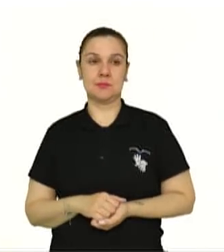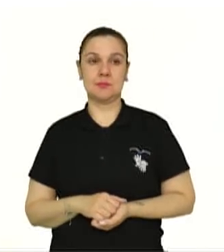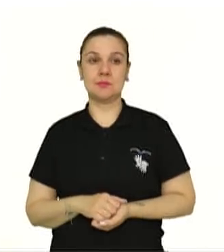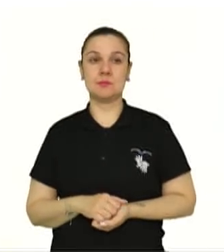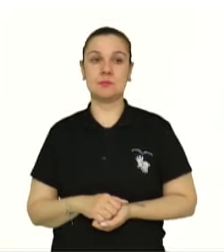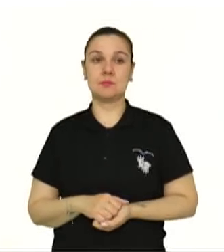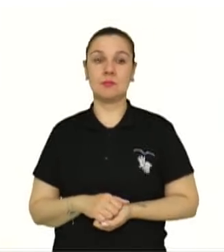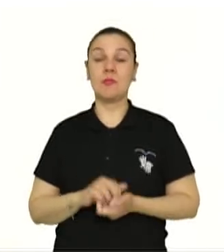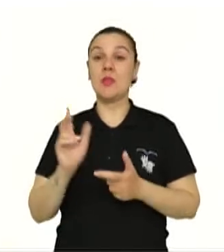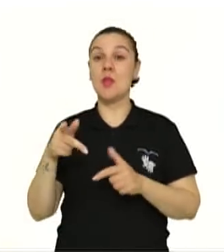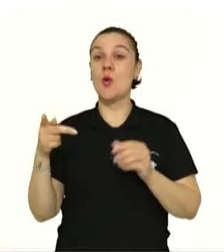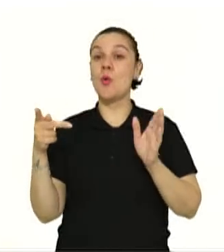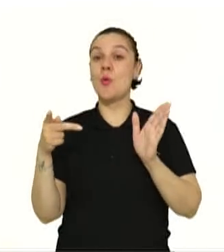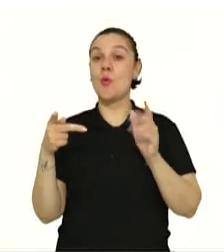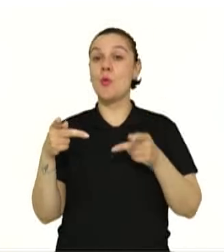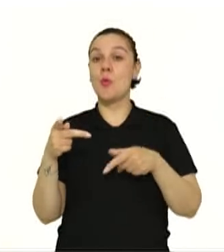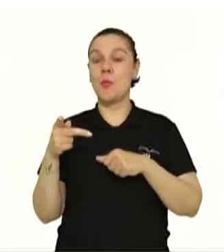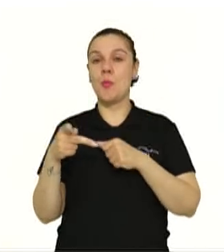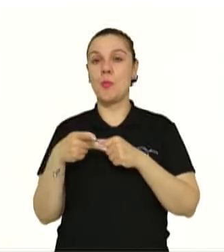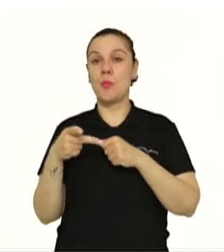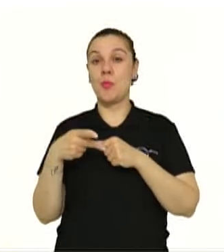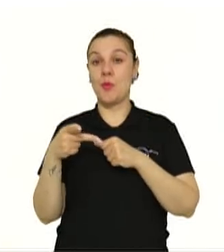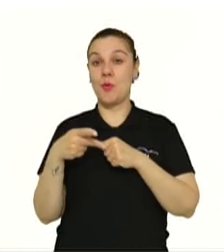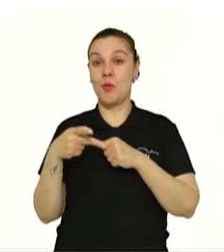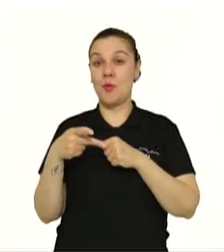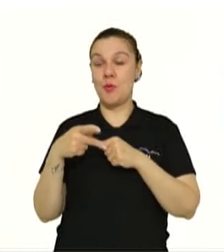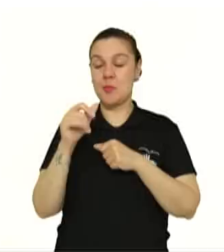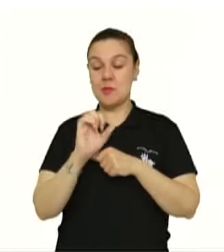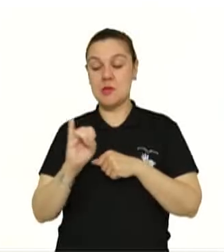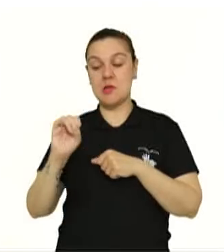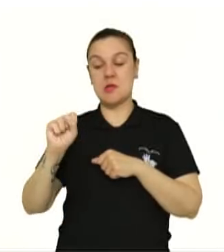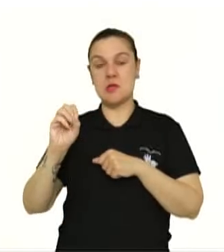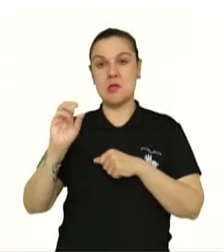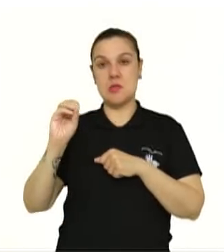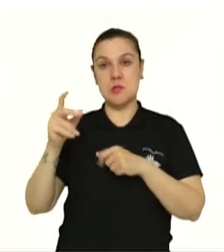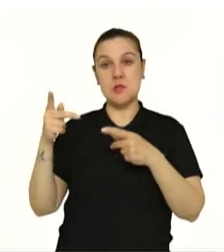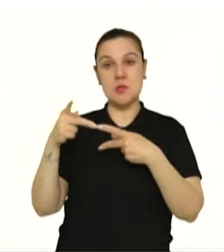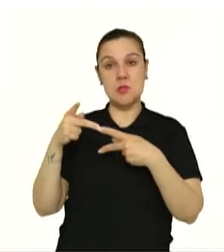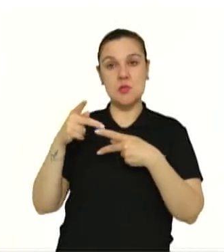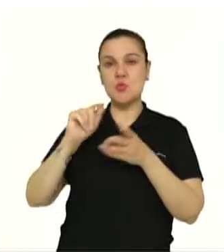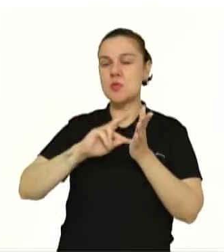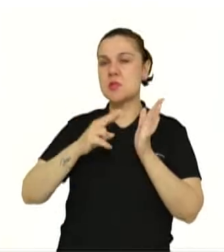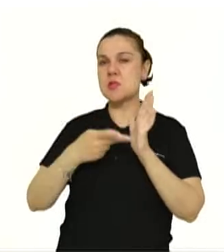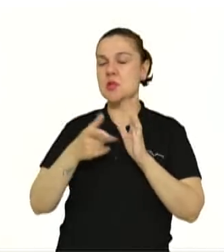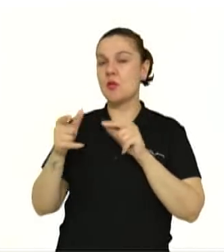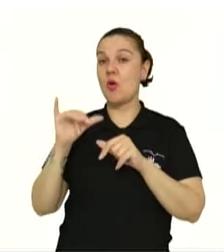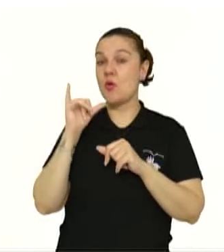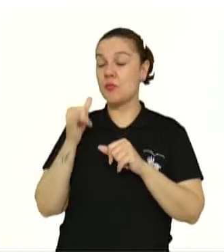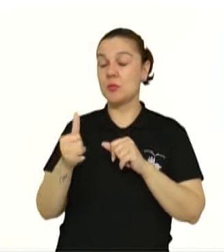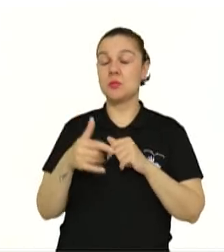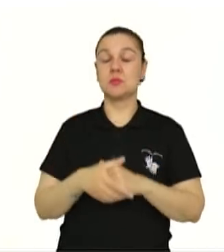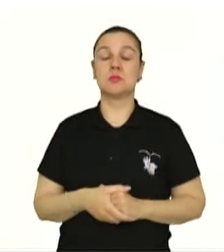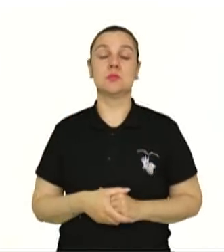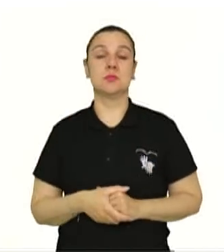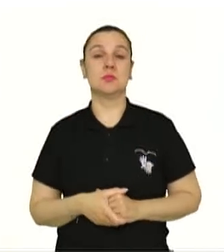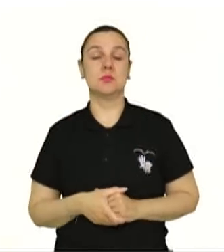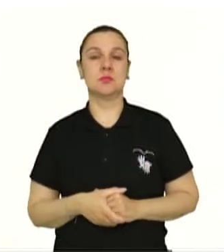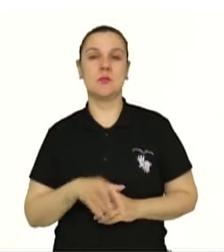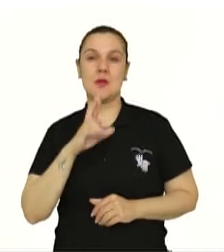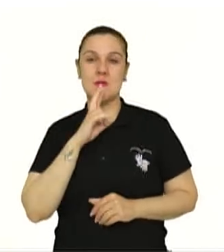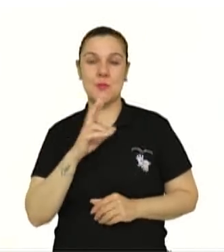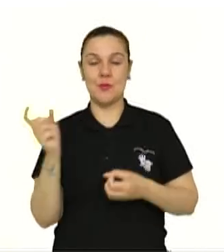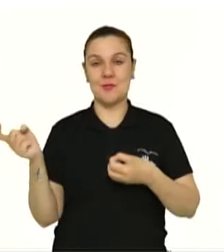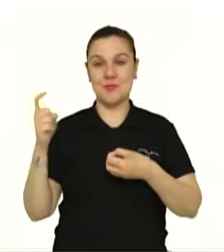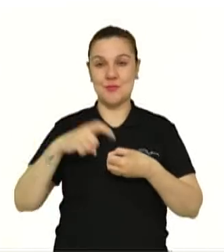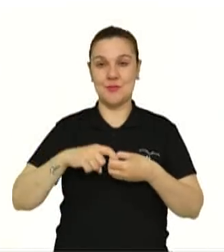O pronome isso, utilizado no trecho, retoma qual informação? Pense um pouquinho, responda e